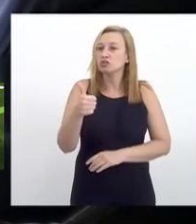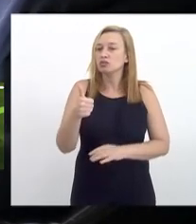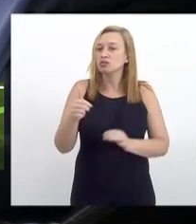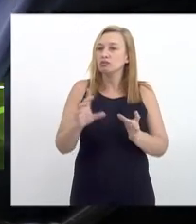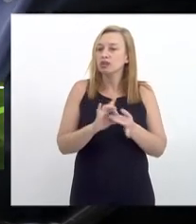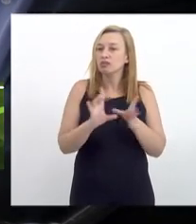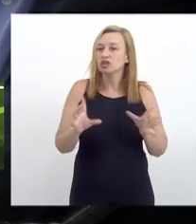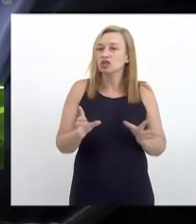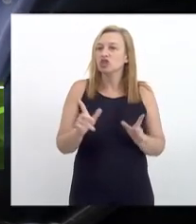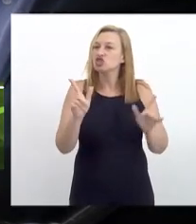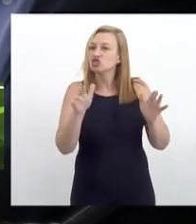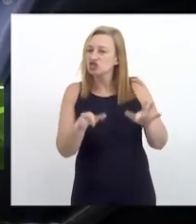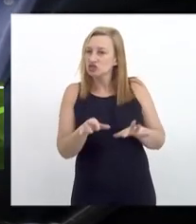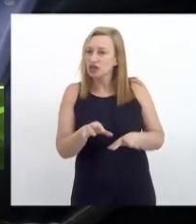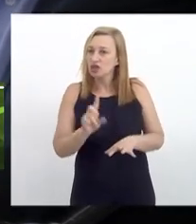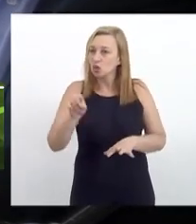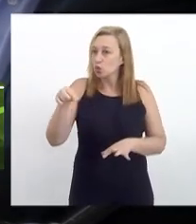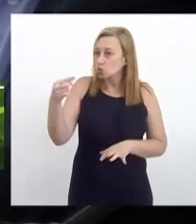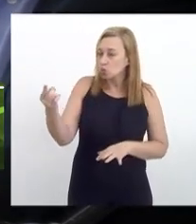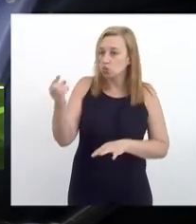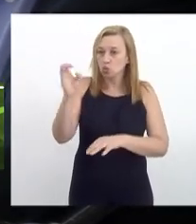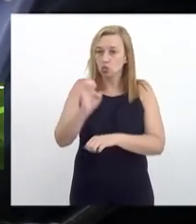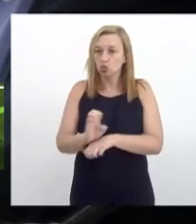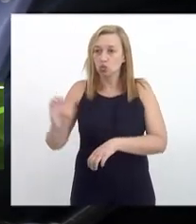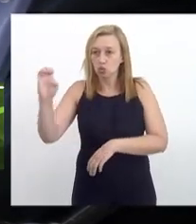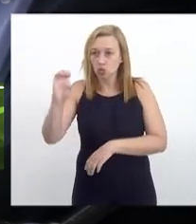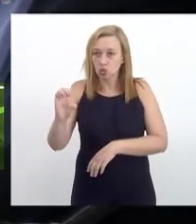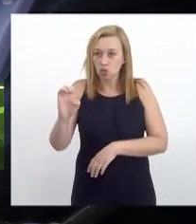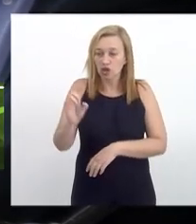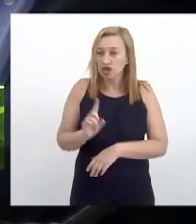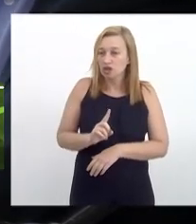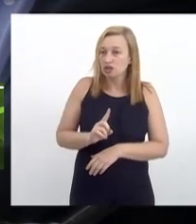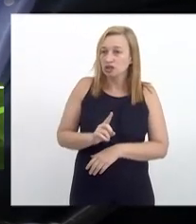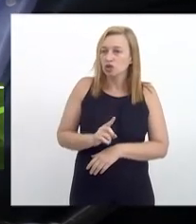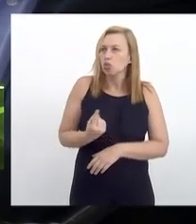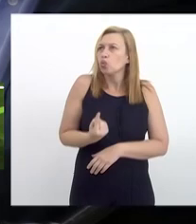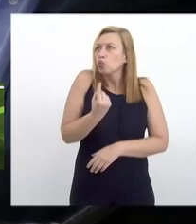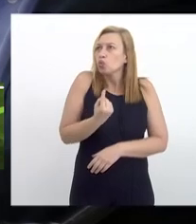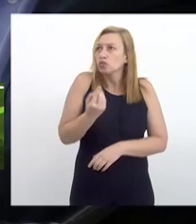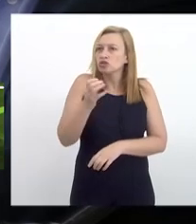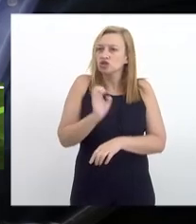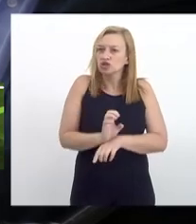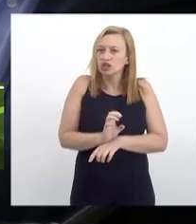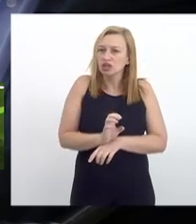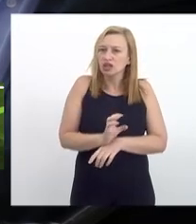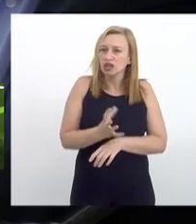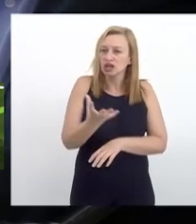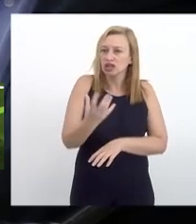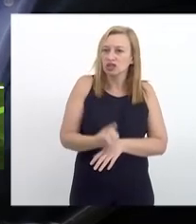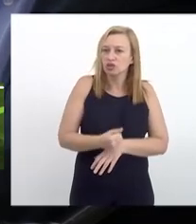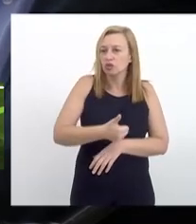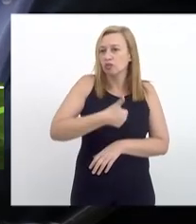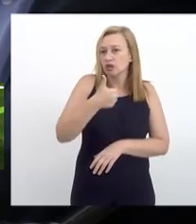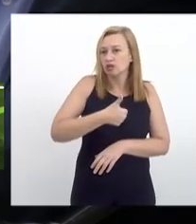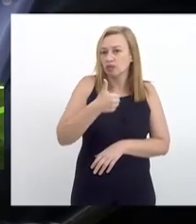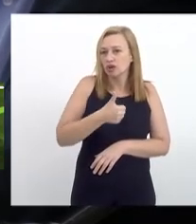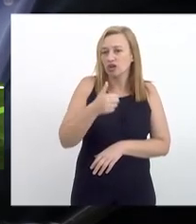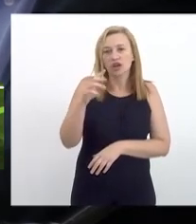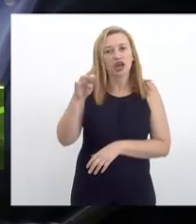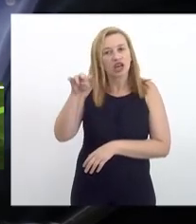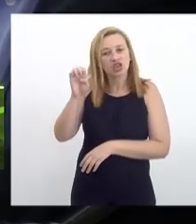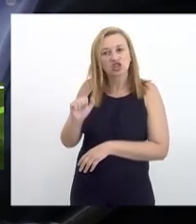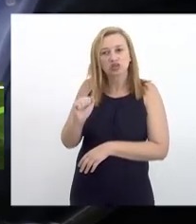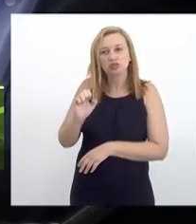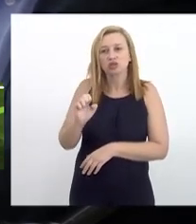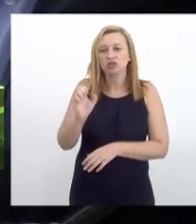porque diferente os outros estados eles não o único estado que aderiu ao primeiro regime foi o estado